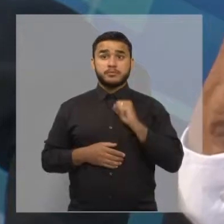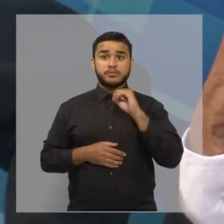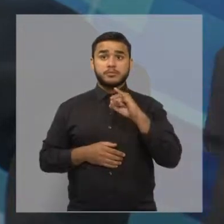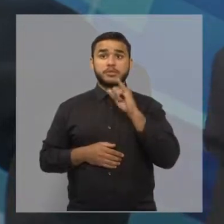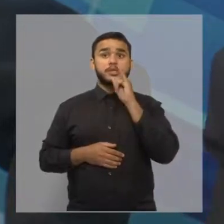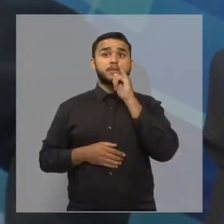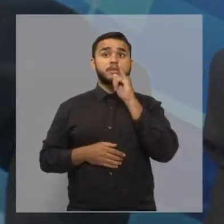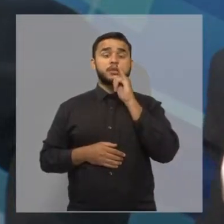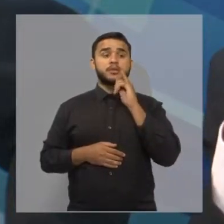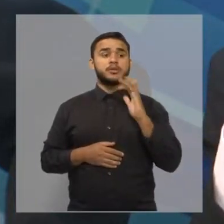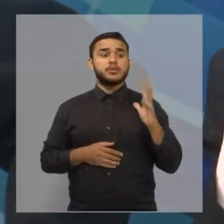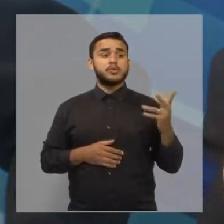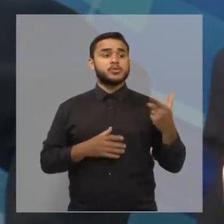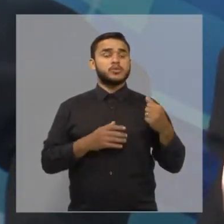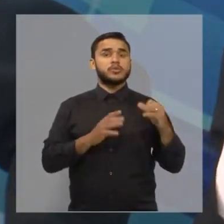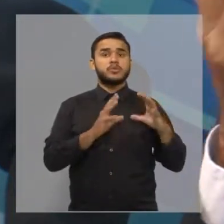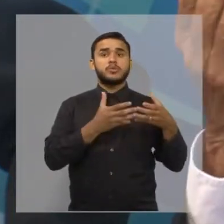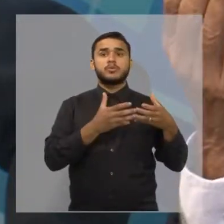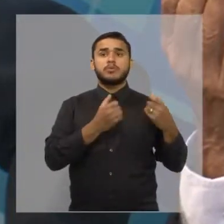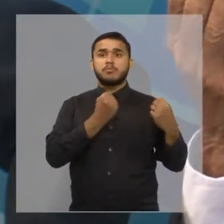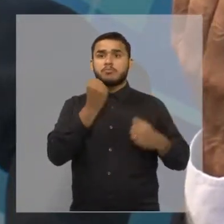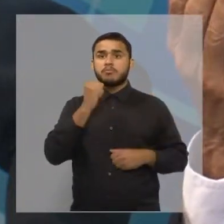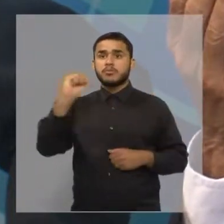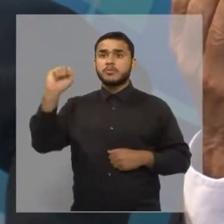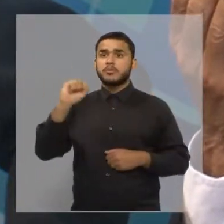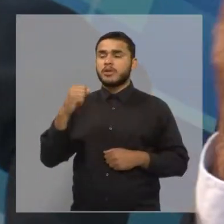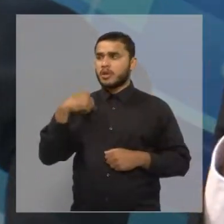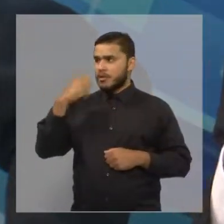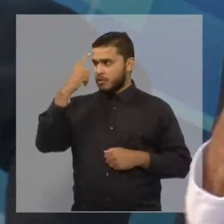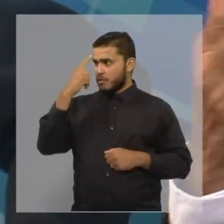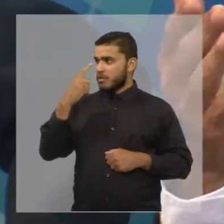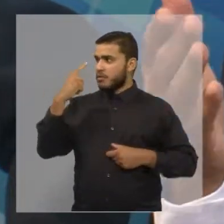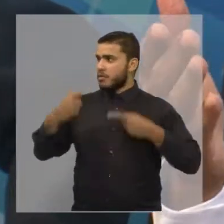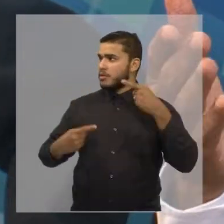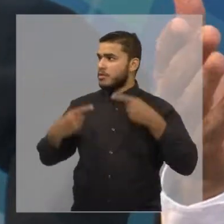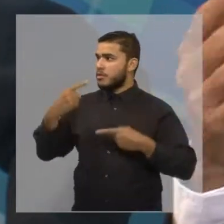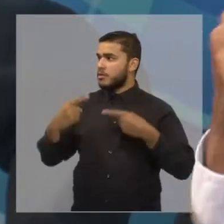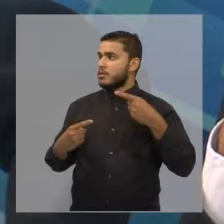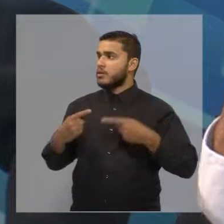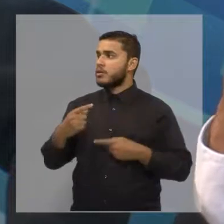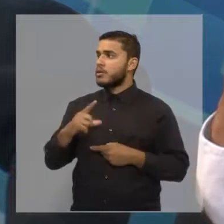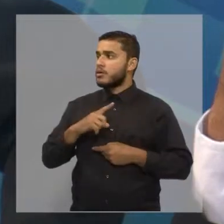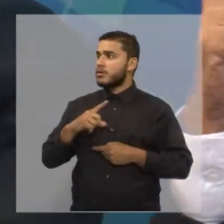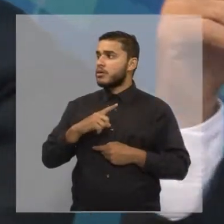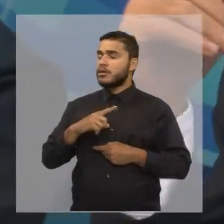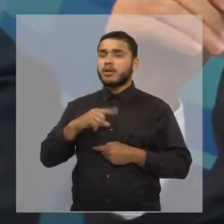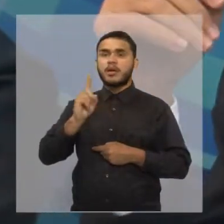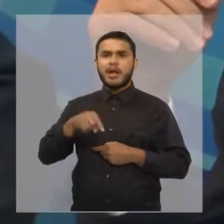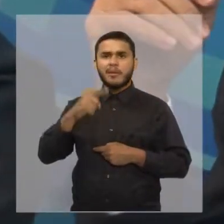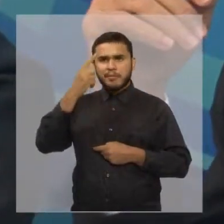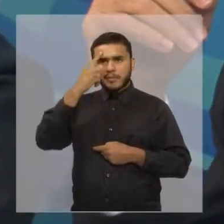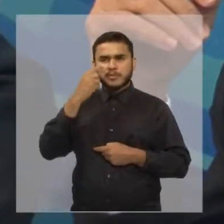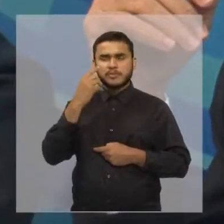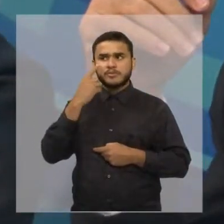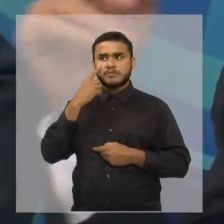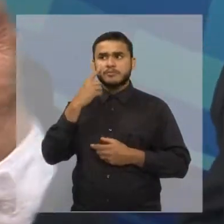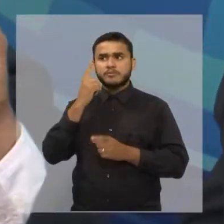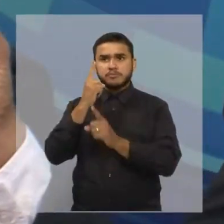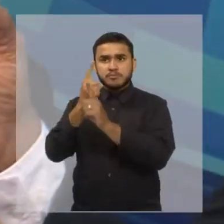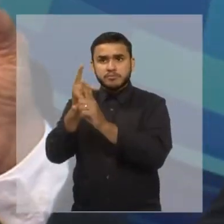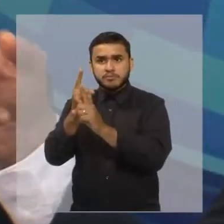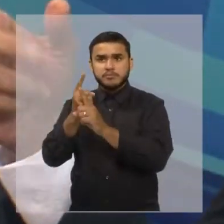da vereadora silenciaram, porque não dá mais para fazer exploração política, porque o crime foi um crime vulgar. Agora,